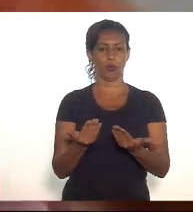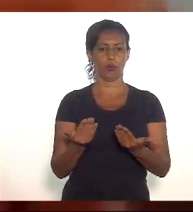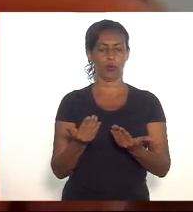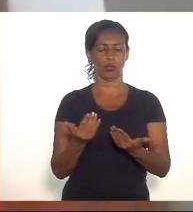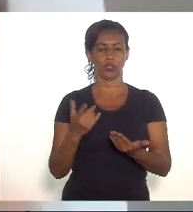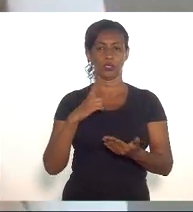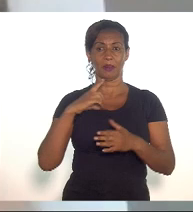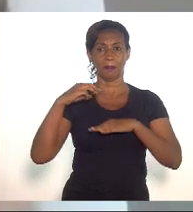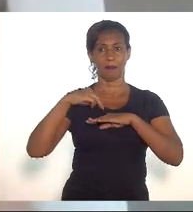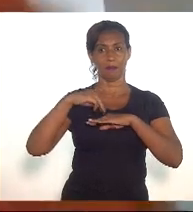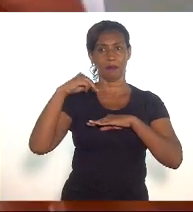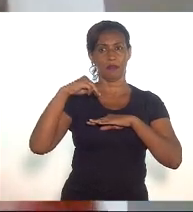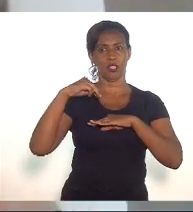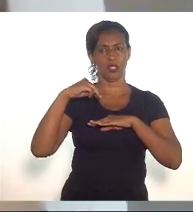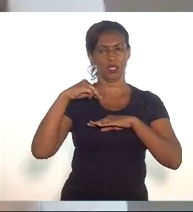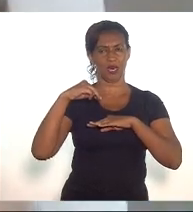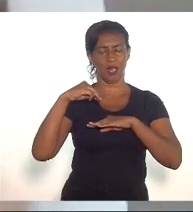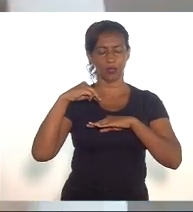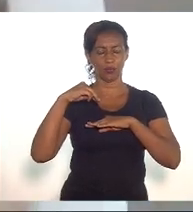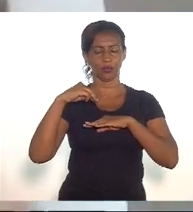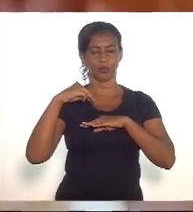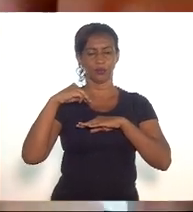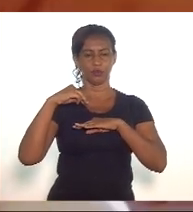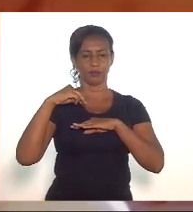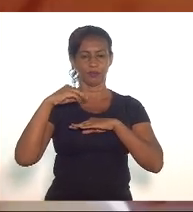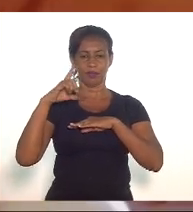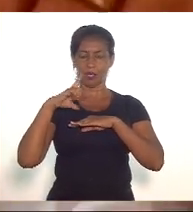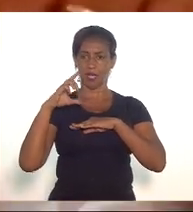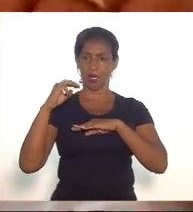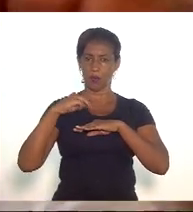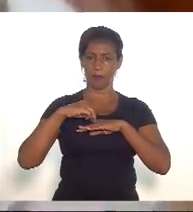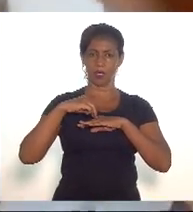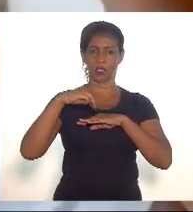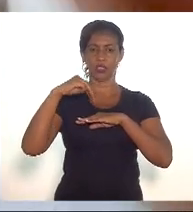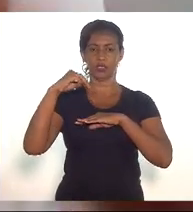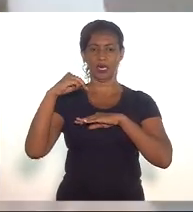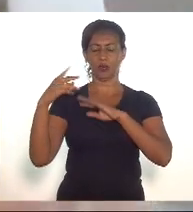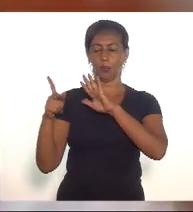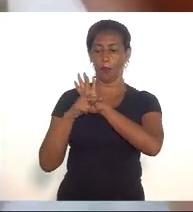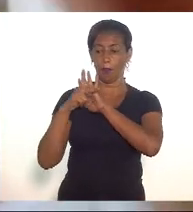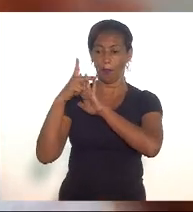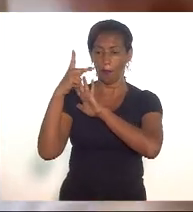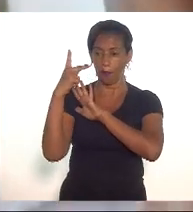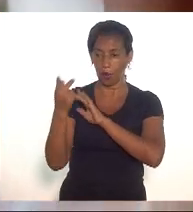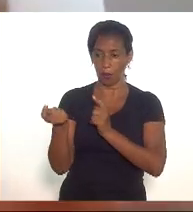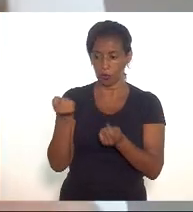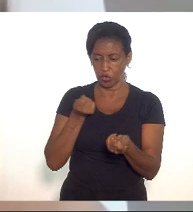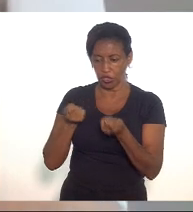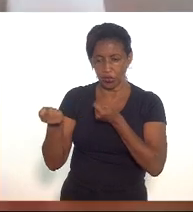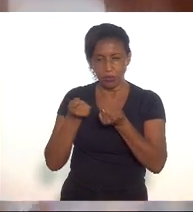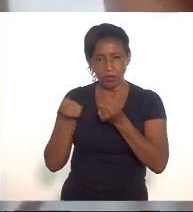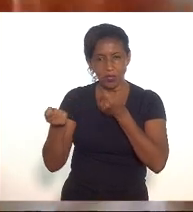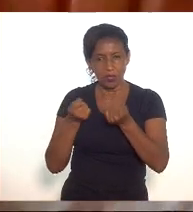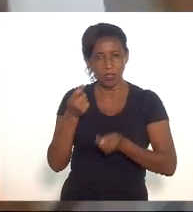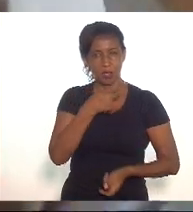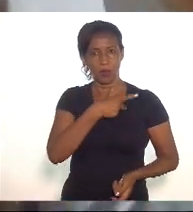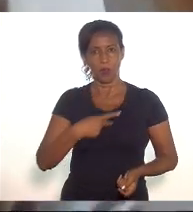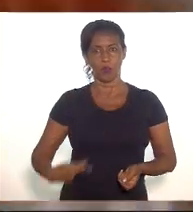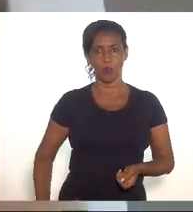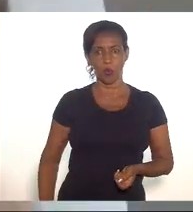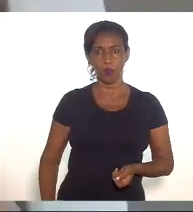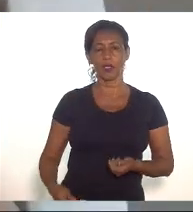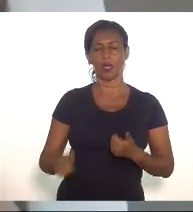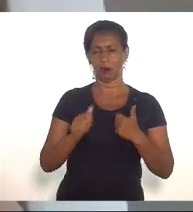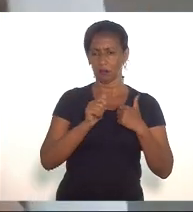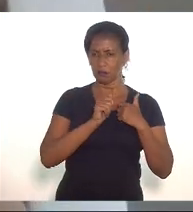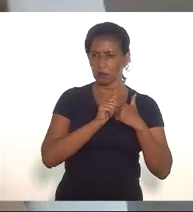um mestrado, para vocês terem uma ideia, existe um mestrado específico de administração pública sendo